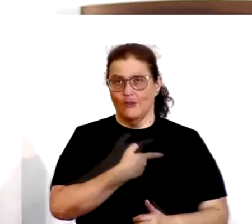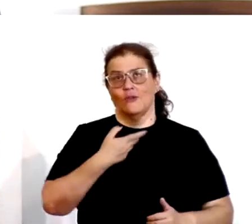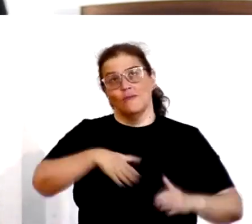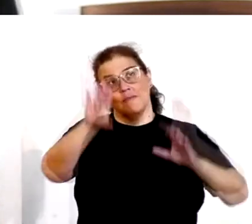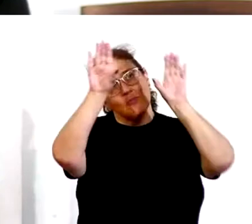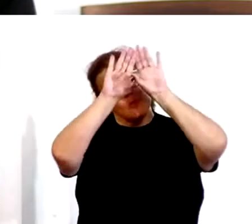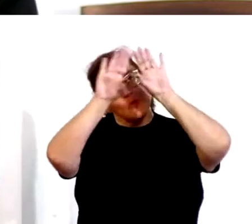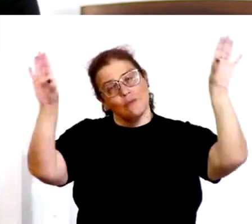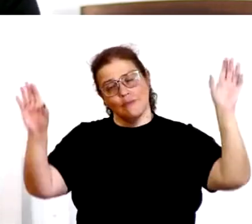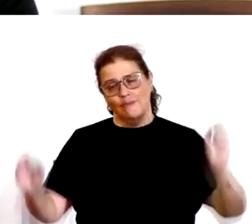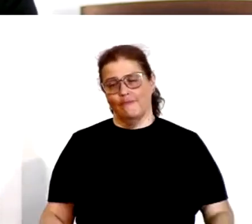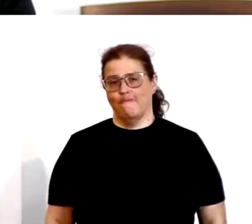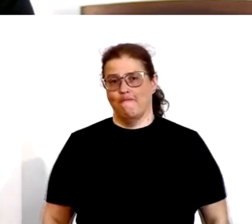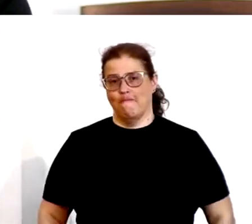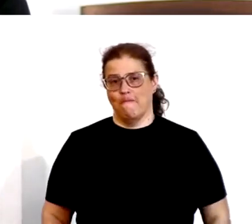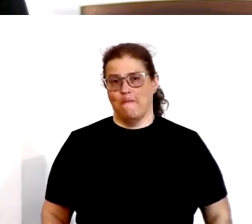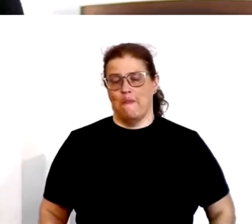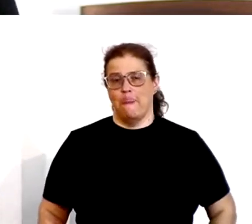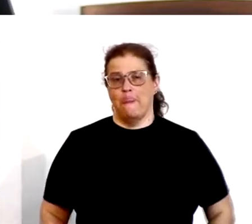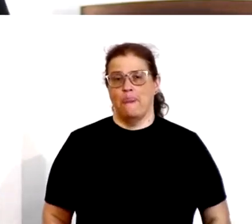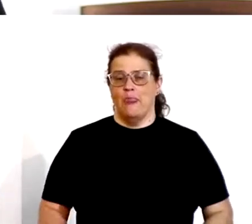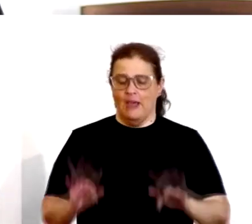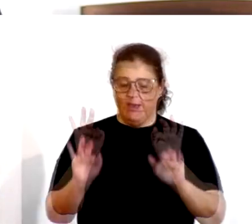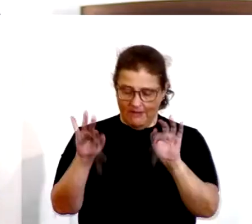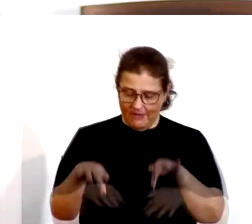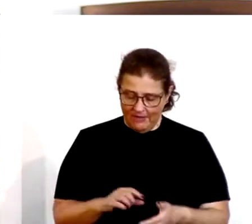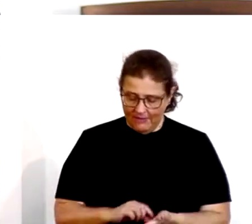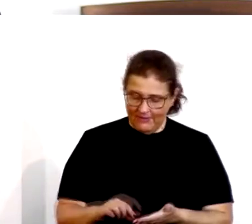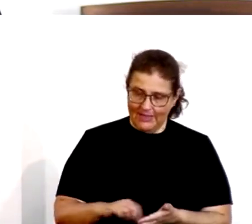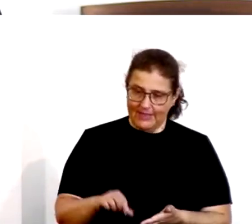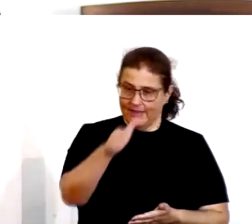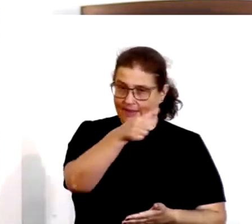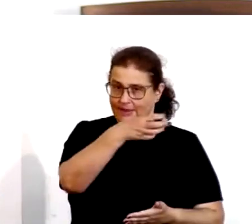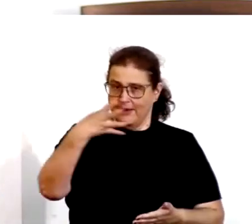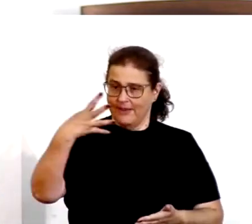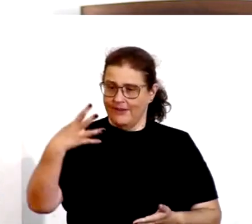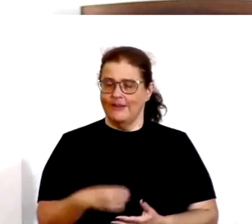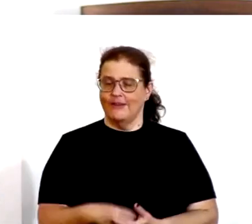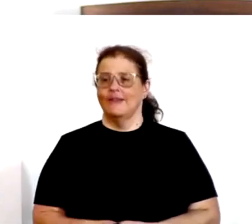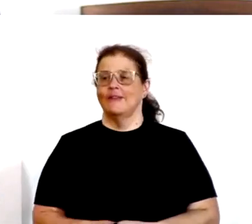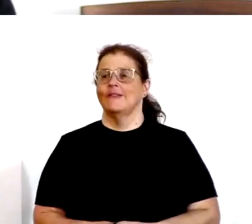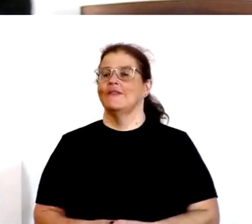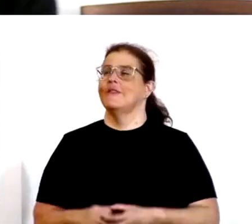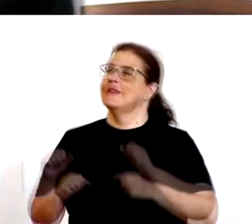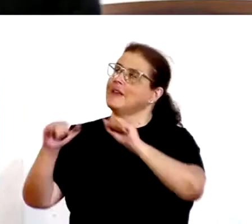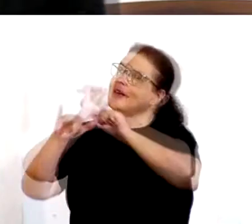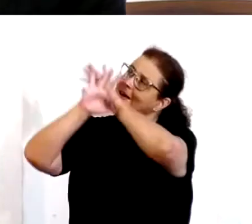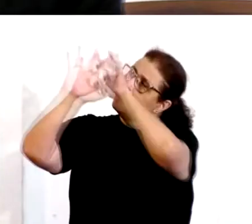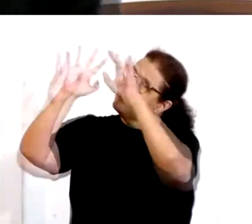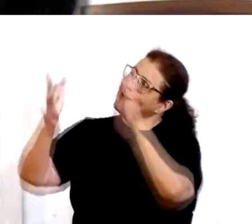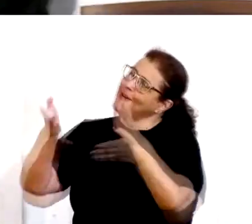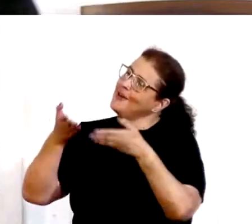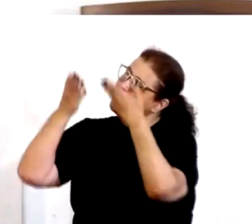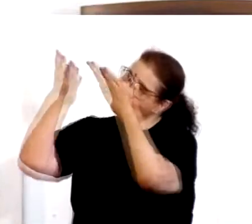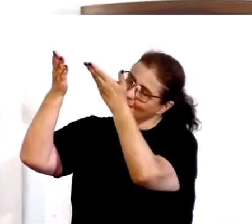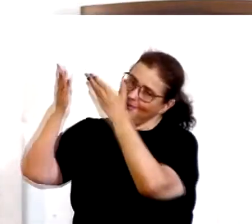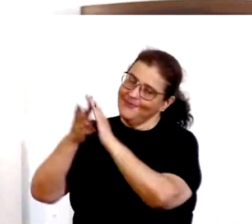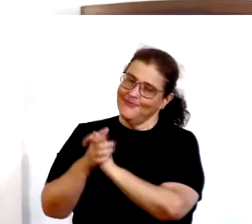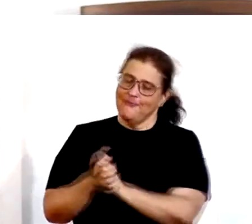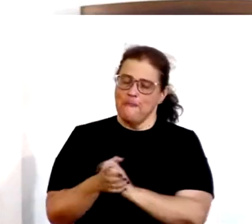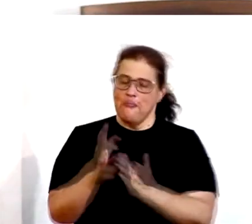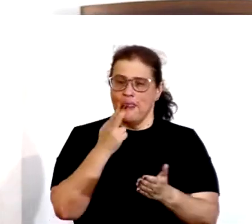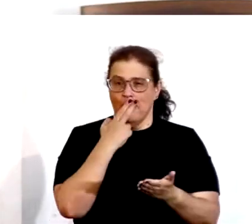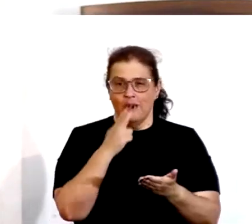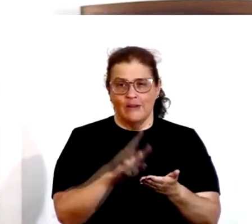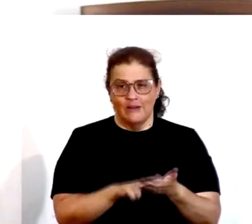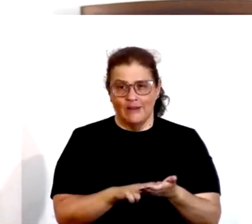esse trecho falando no versículo 14, em louvor da sua glória. Paulo começa a sua carta louvando